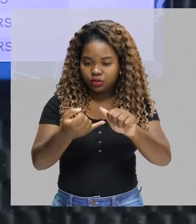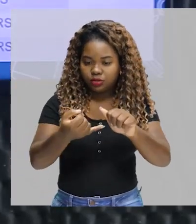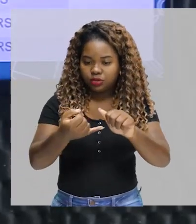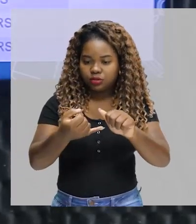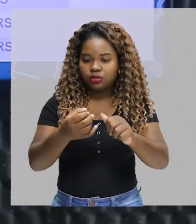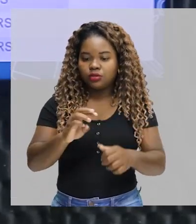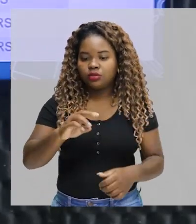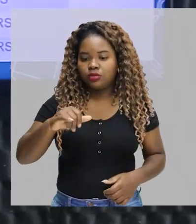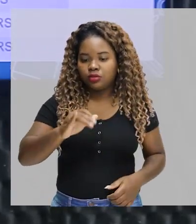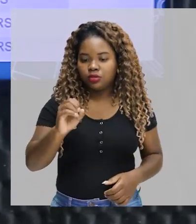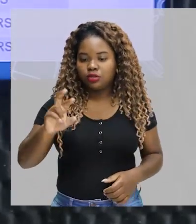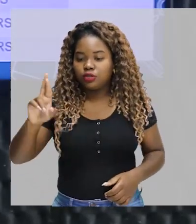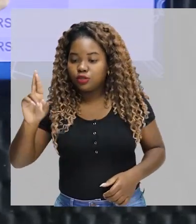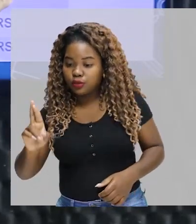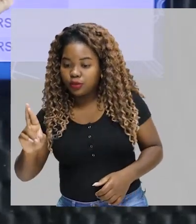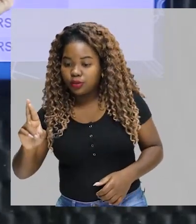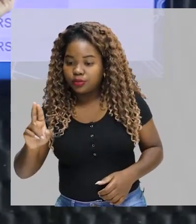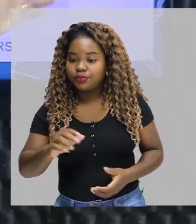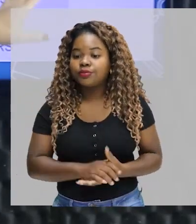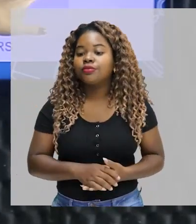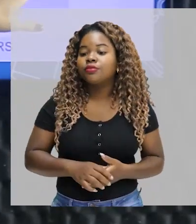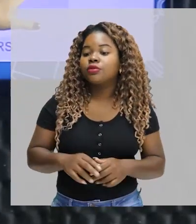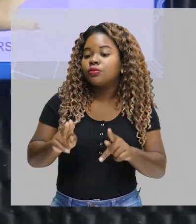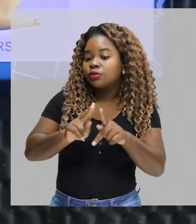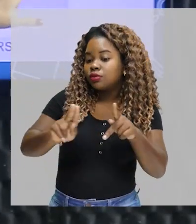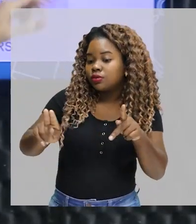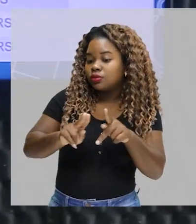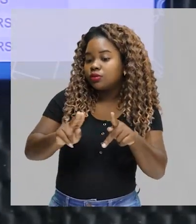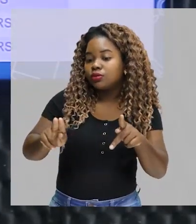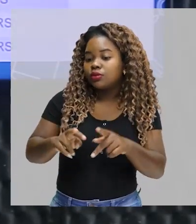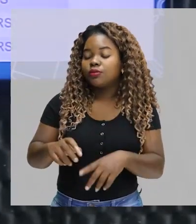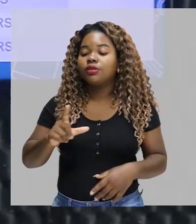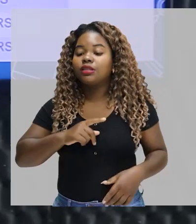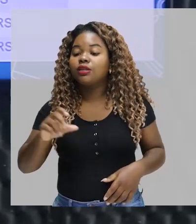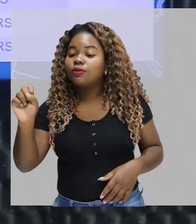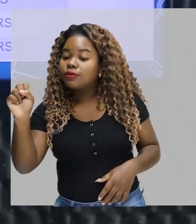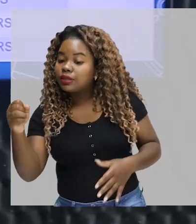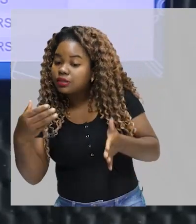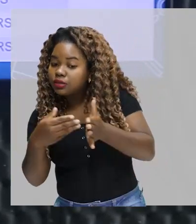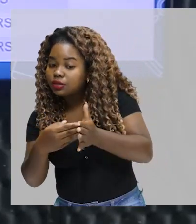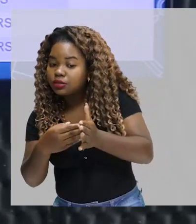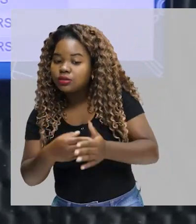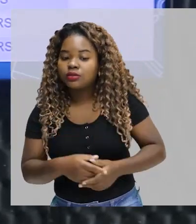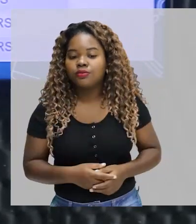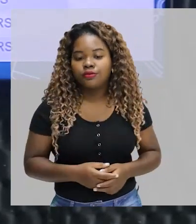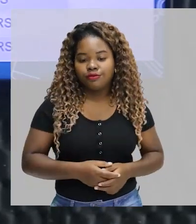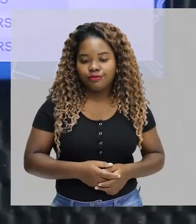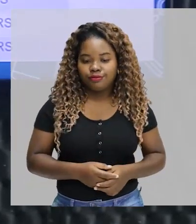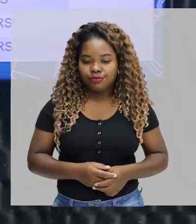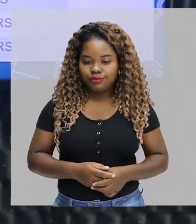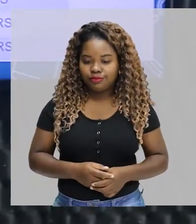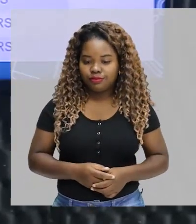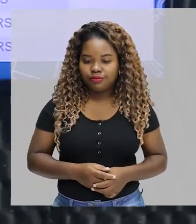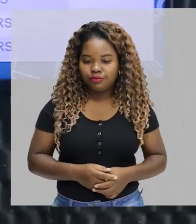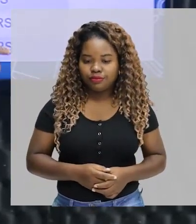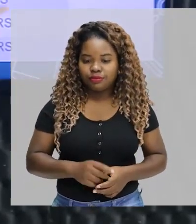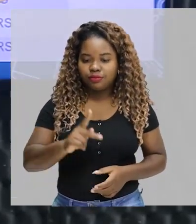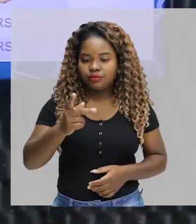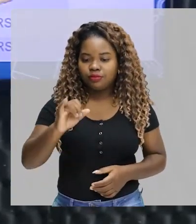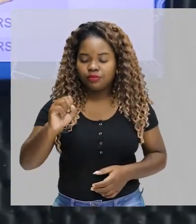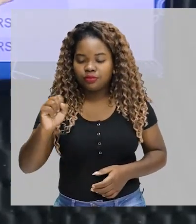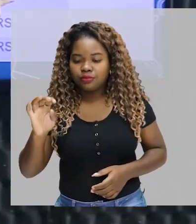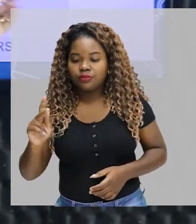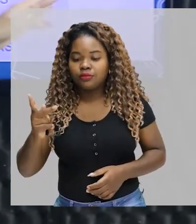your, pronome yours, tem um Szinho no final. His, her, its,